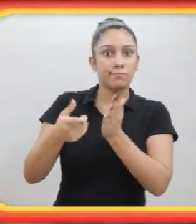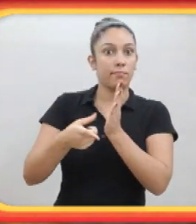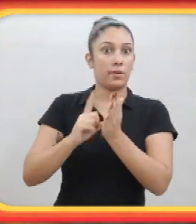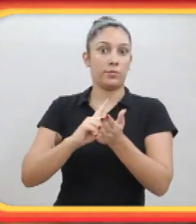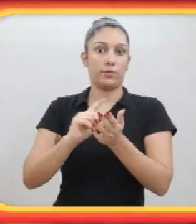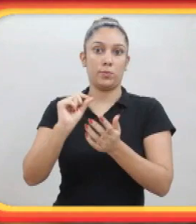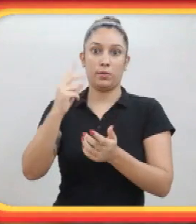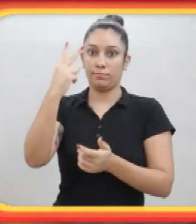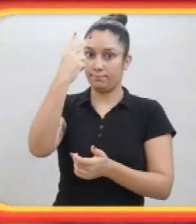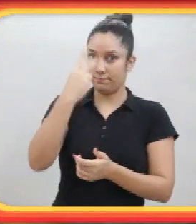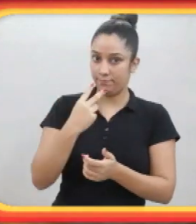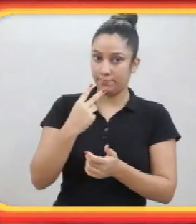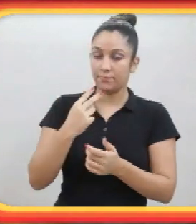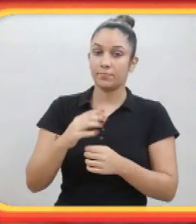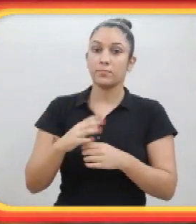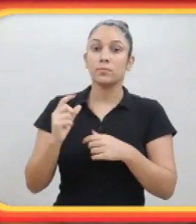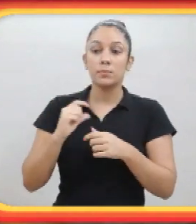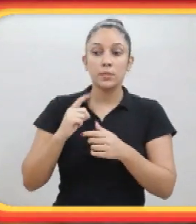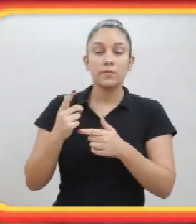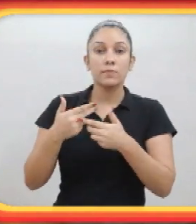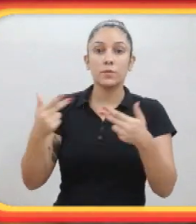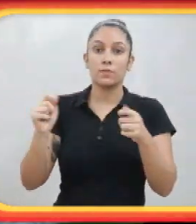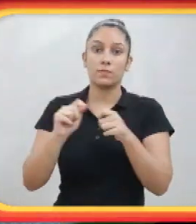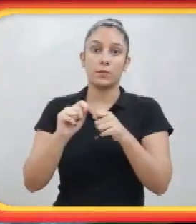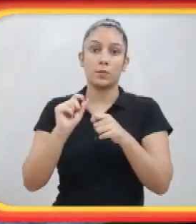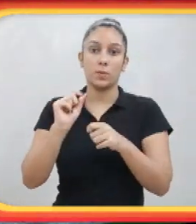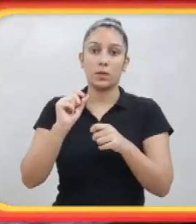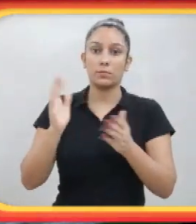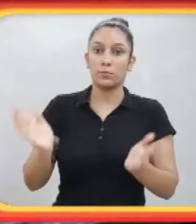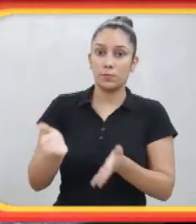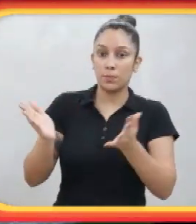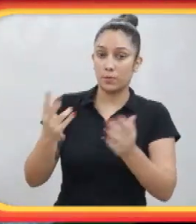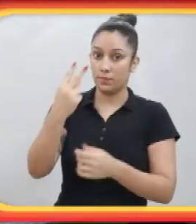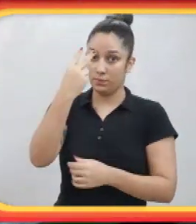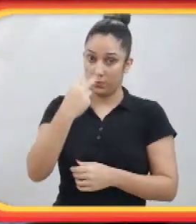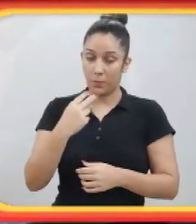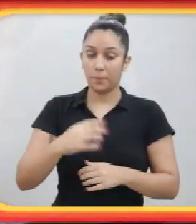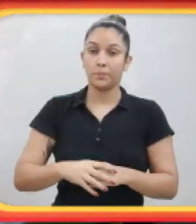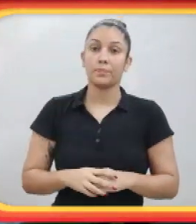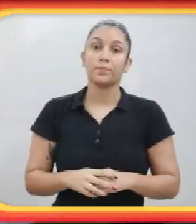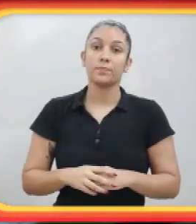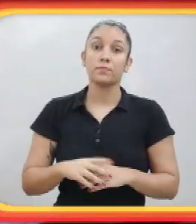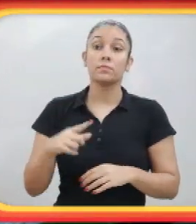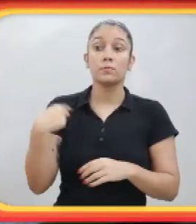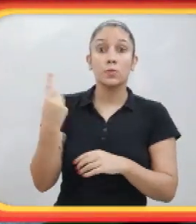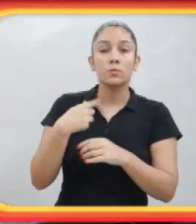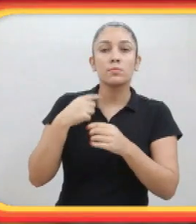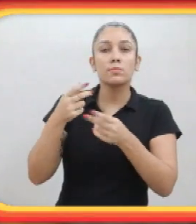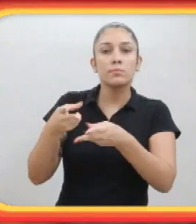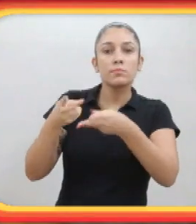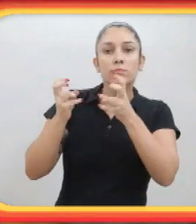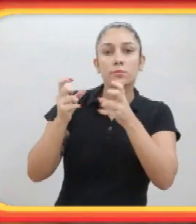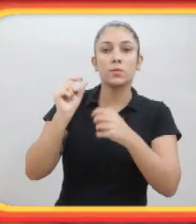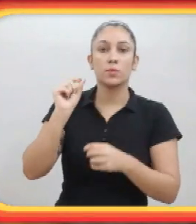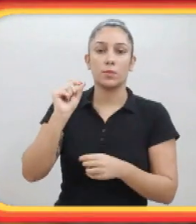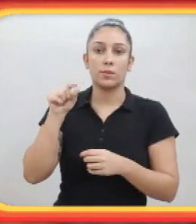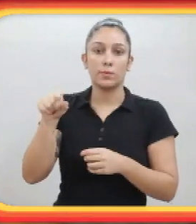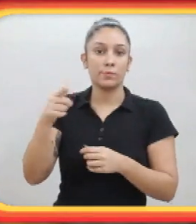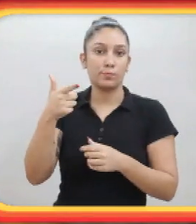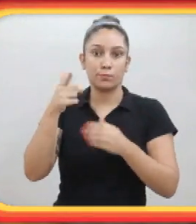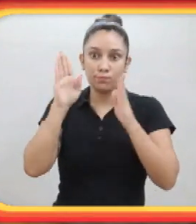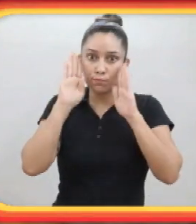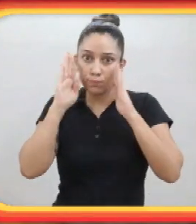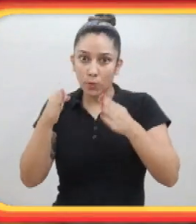o oftalmo sugeriu que começasse quanto antes a estimulação visual precoce. Ao fazer a estimulação